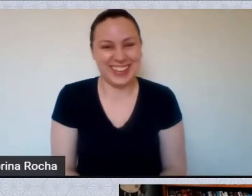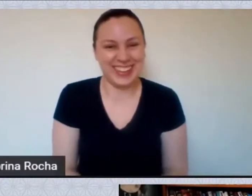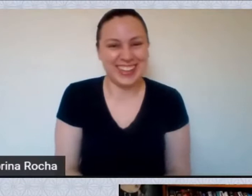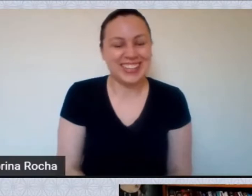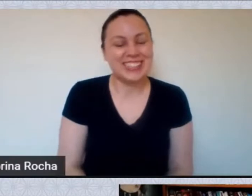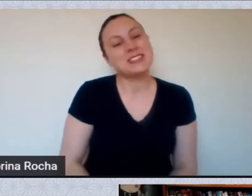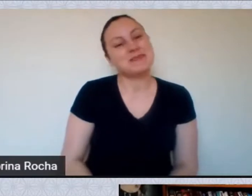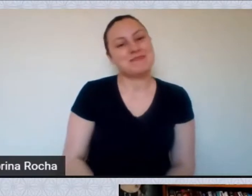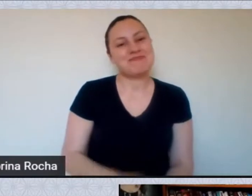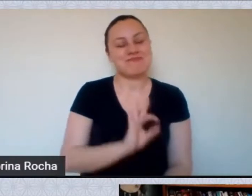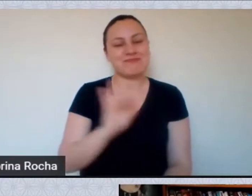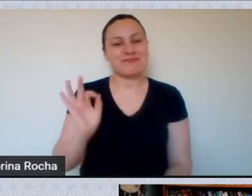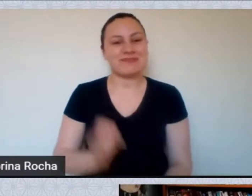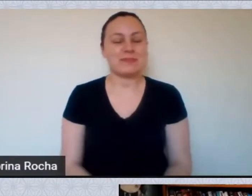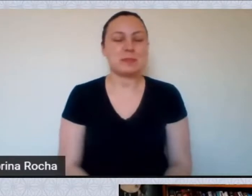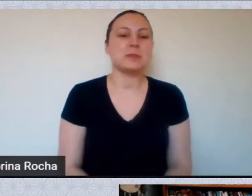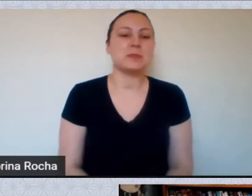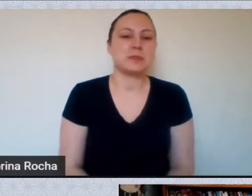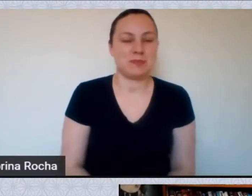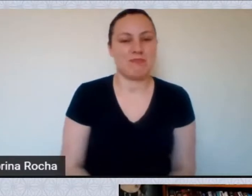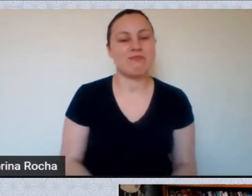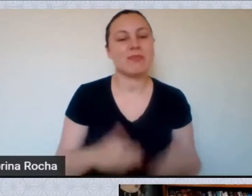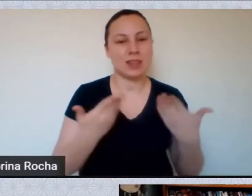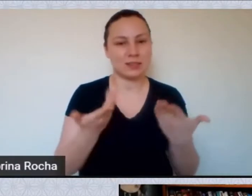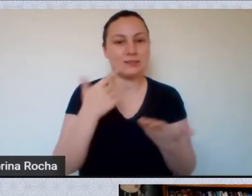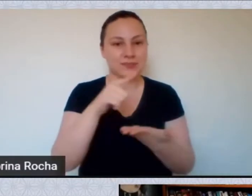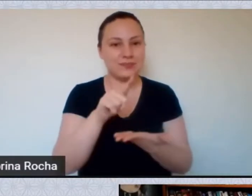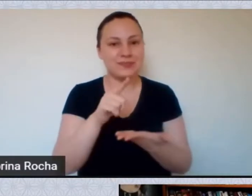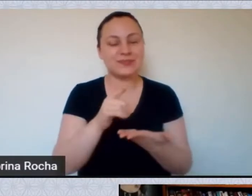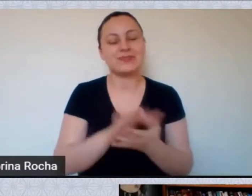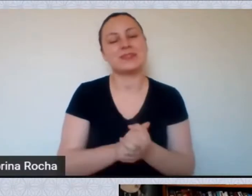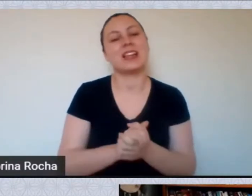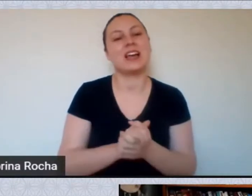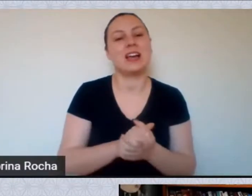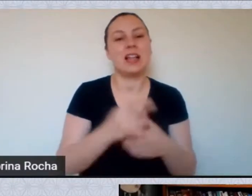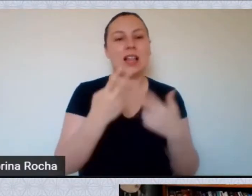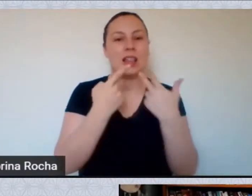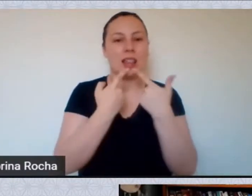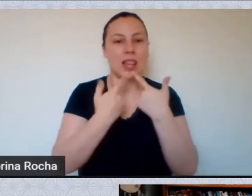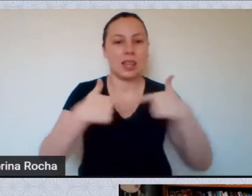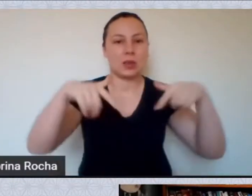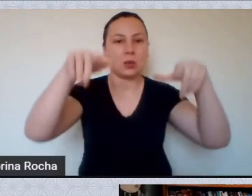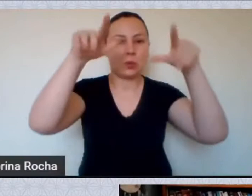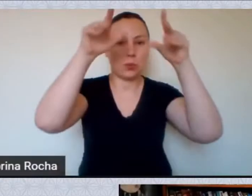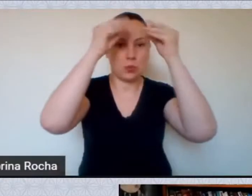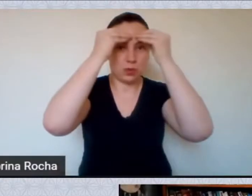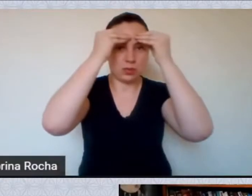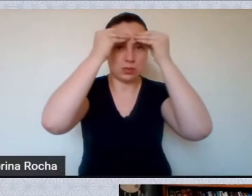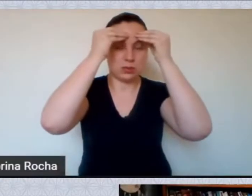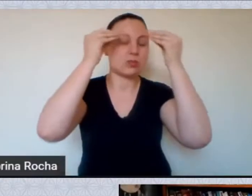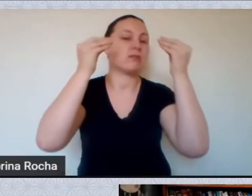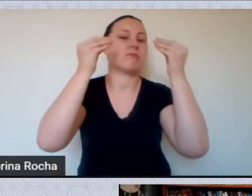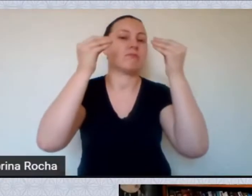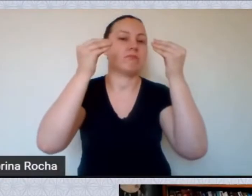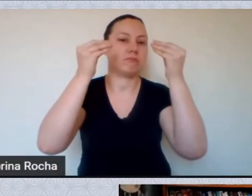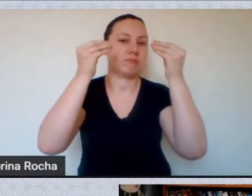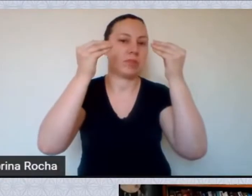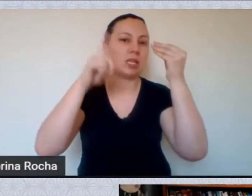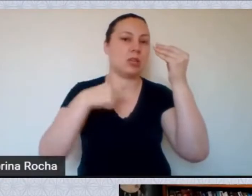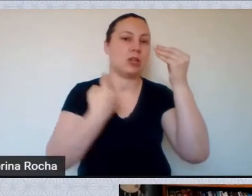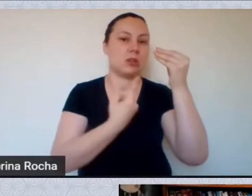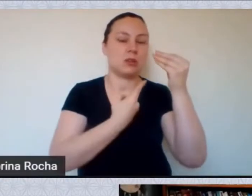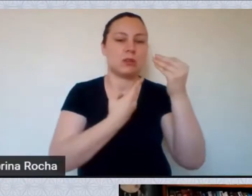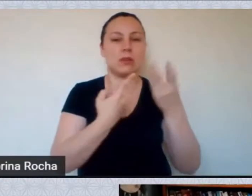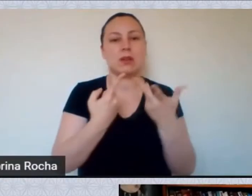Ótimo. Então, é uma outra, já que a gente está brincando, uma outra linguagem com a qual a gente lida com as